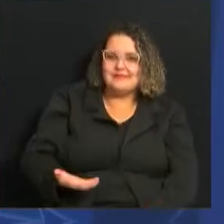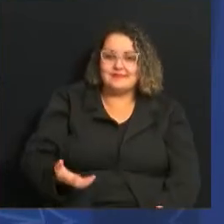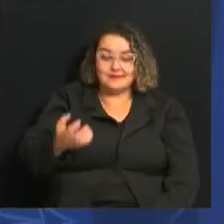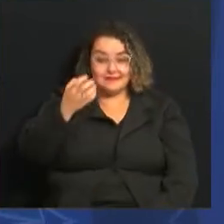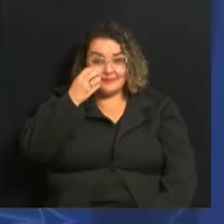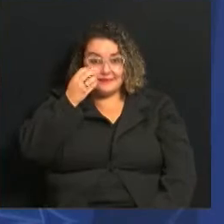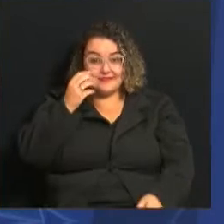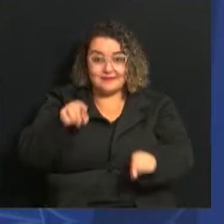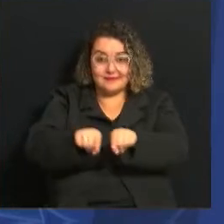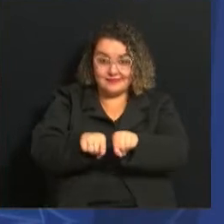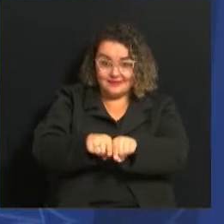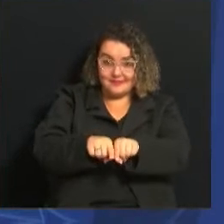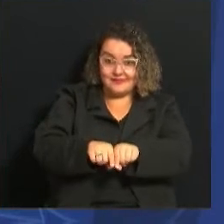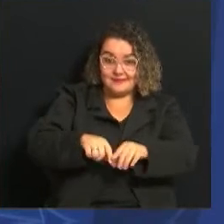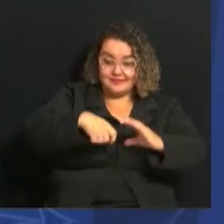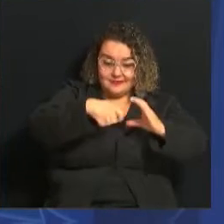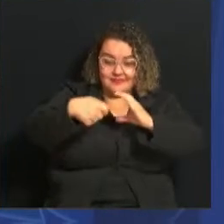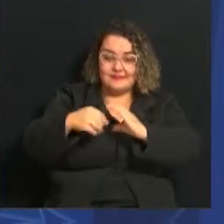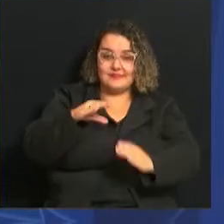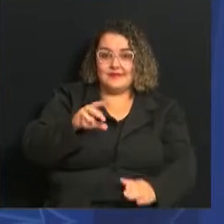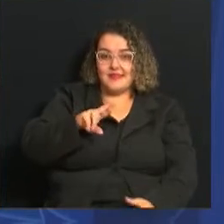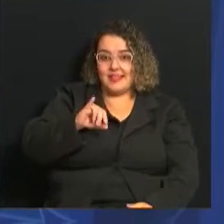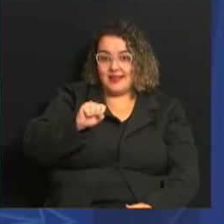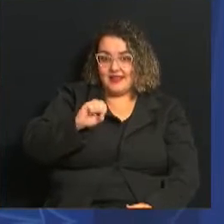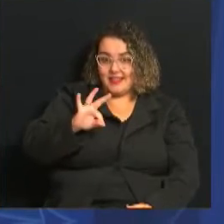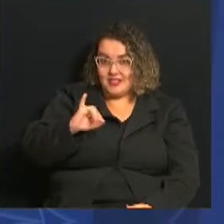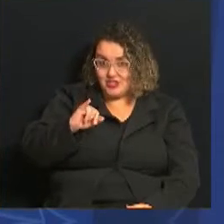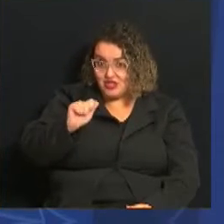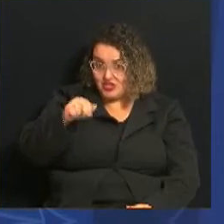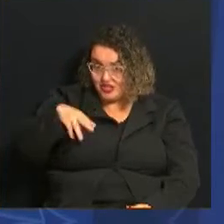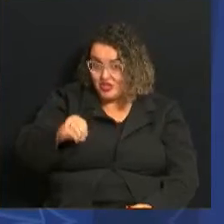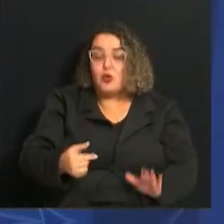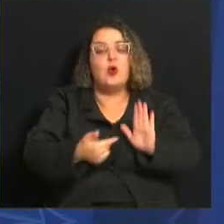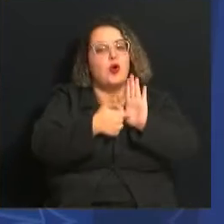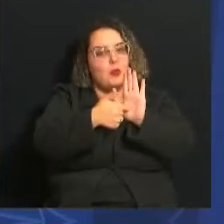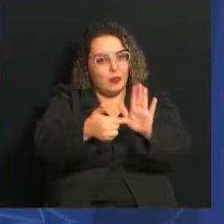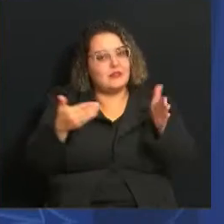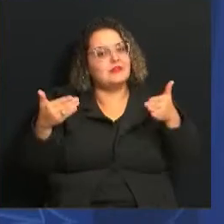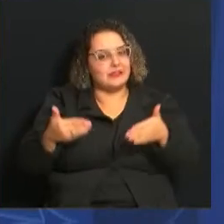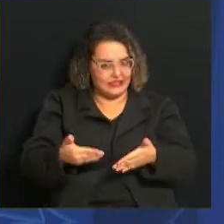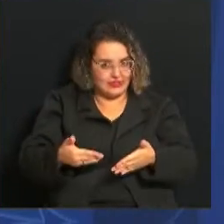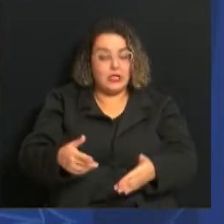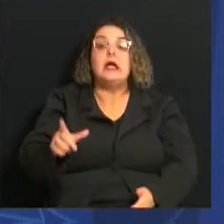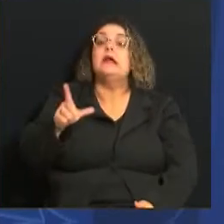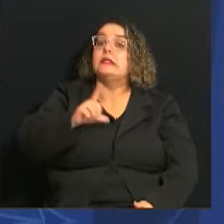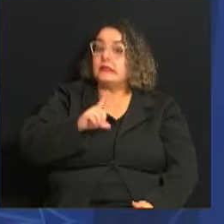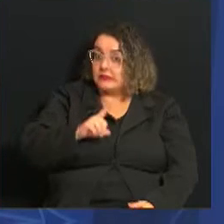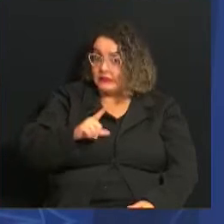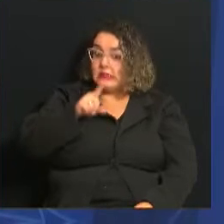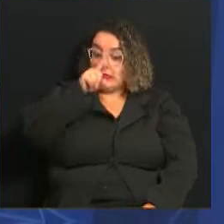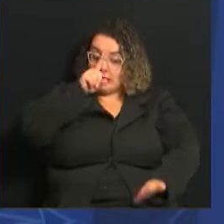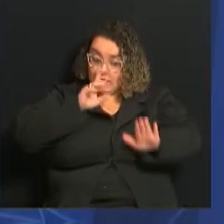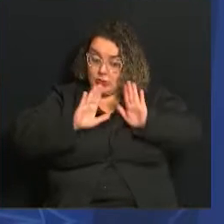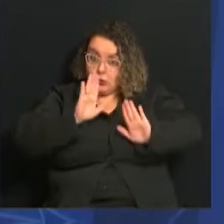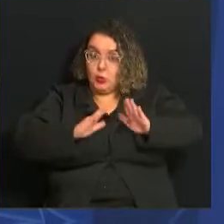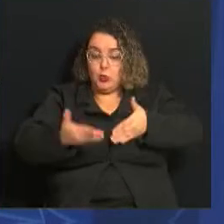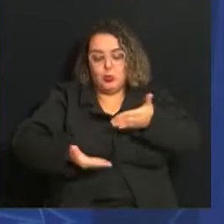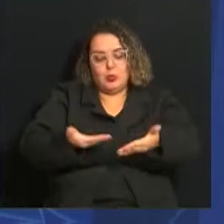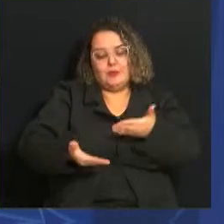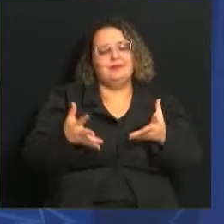repórter cinematográfico Cristiano Ribas mostram agora que existe cuidado para todos os